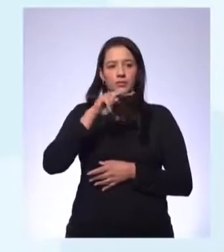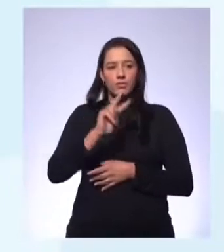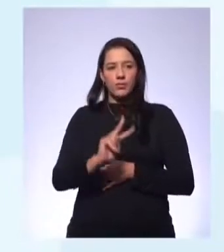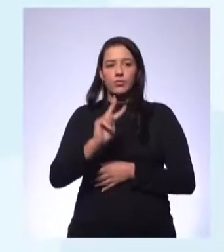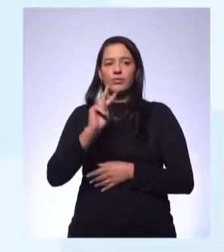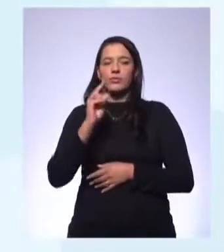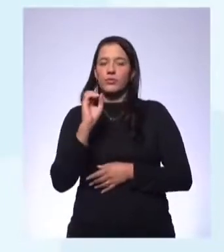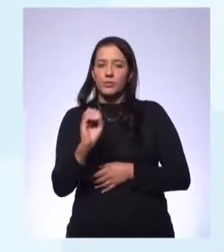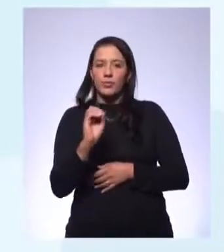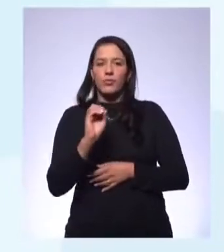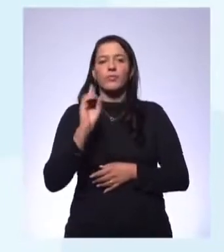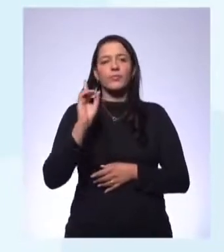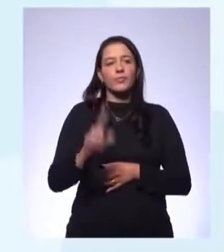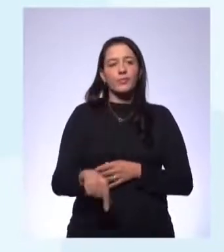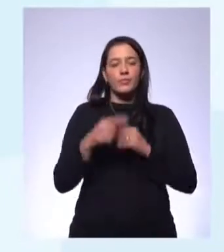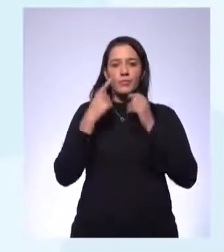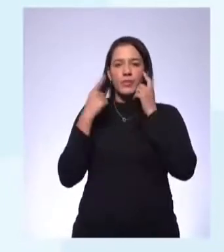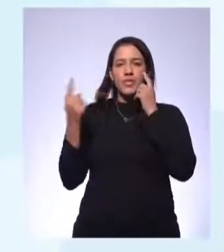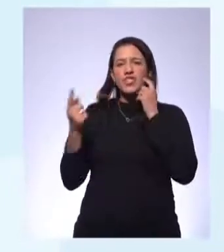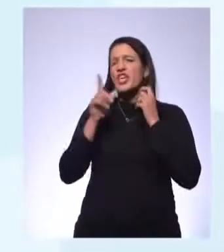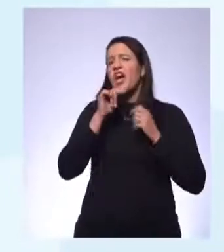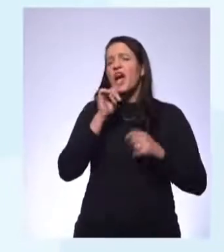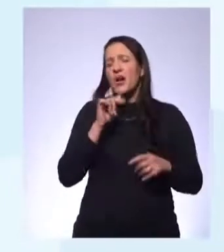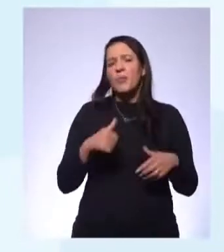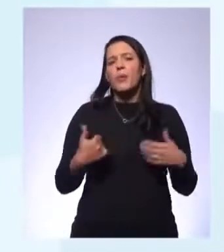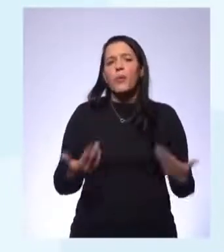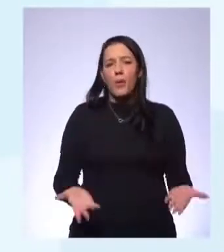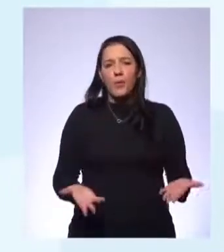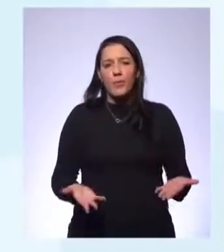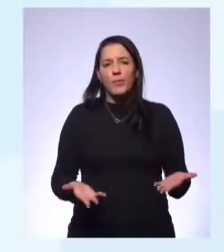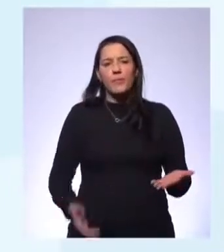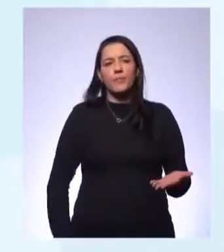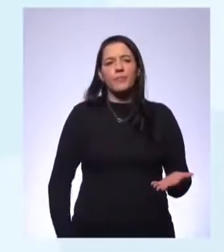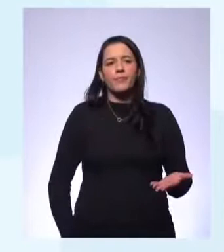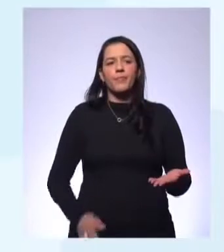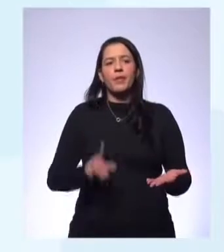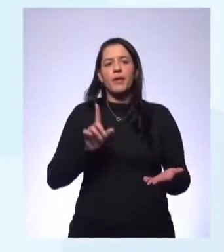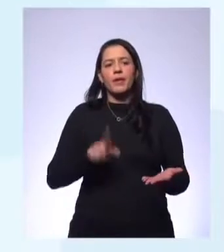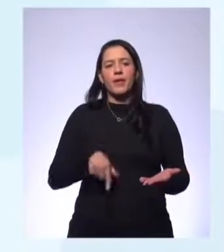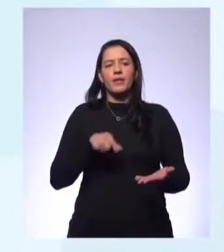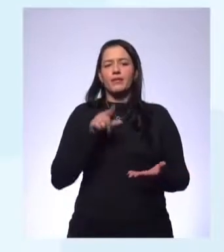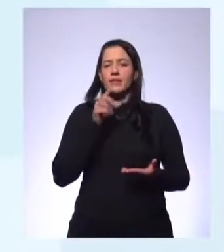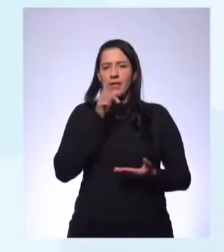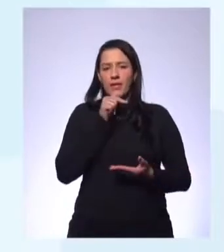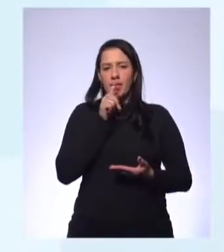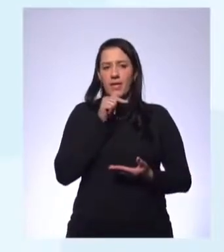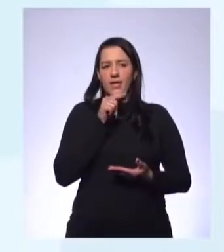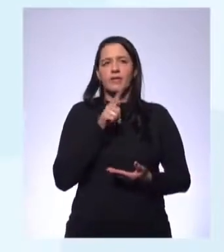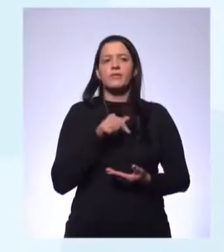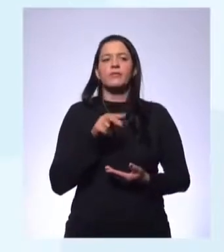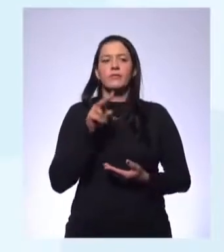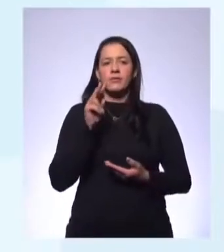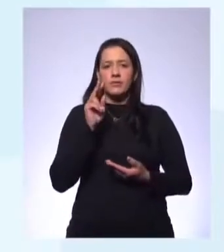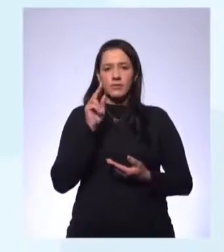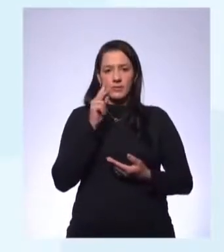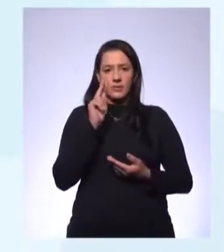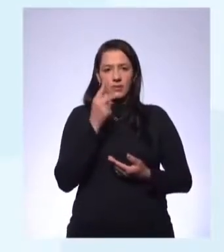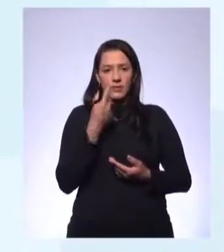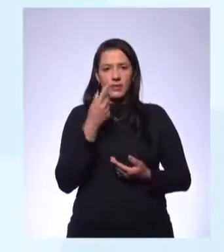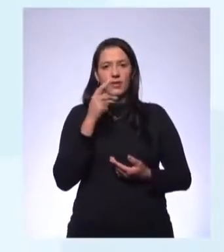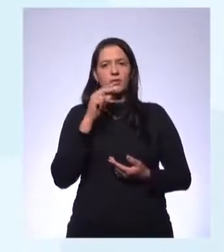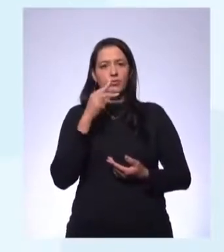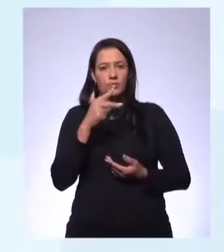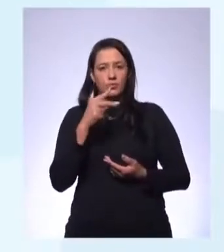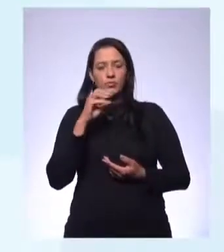1 oxigênio. De que água que nós estamos falando? Bom, essa água aí é H2O, mas não é a água que a gente bebe, mas a